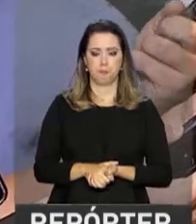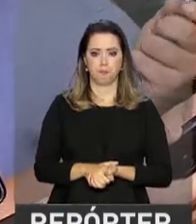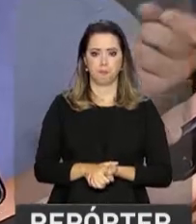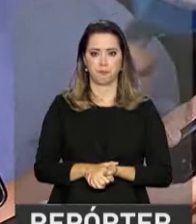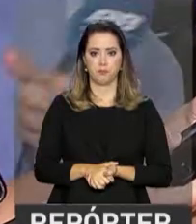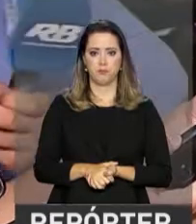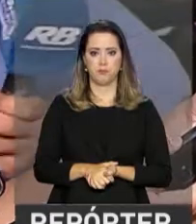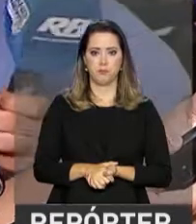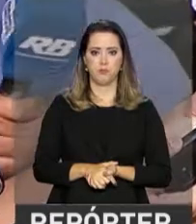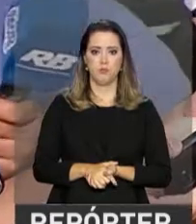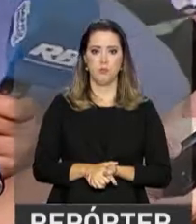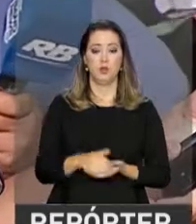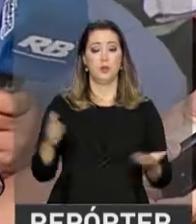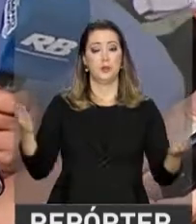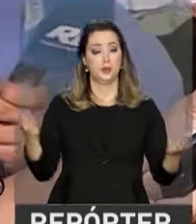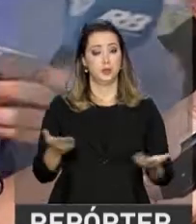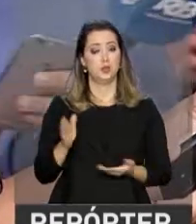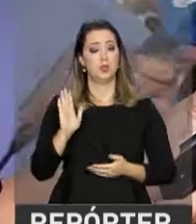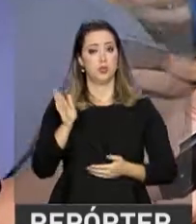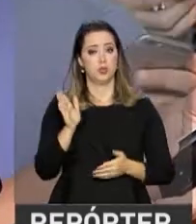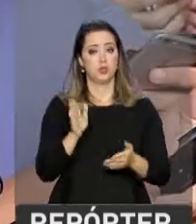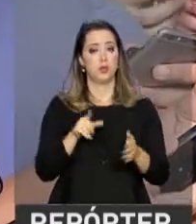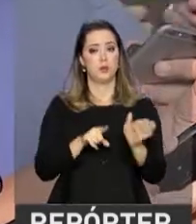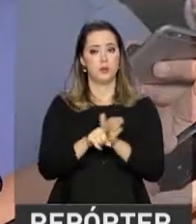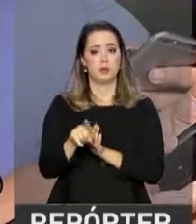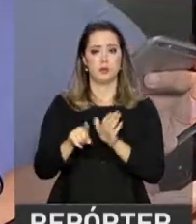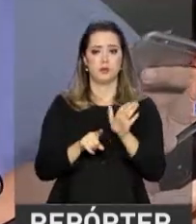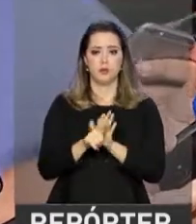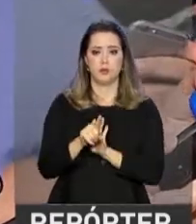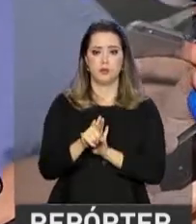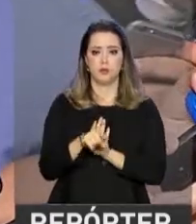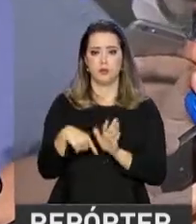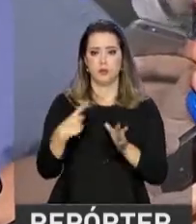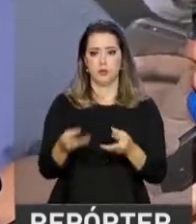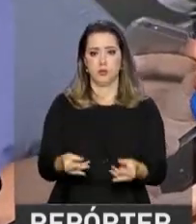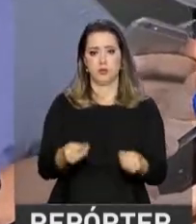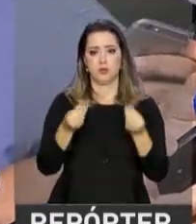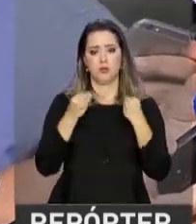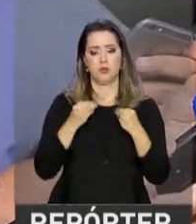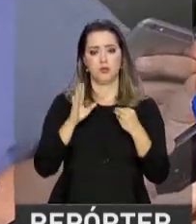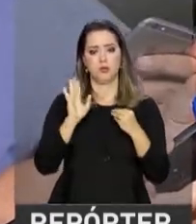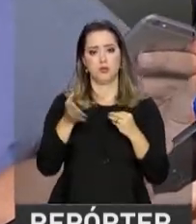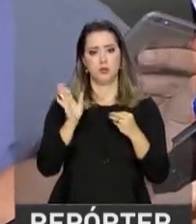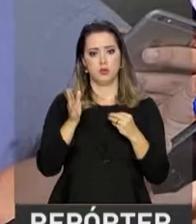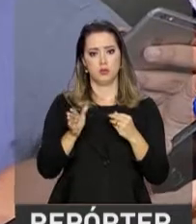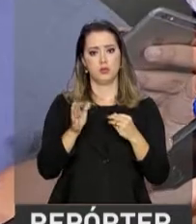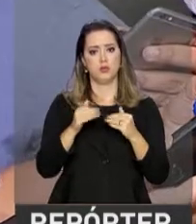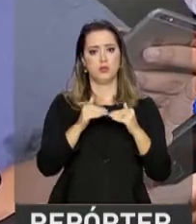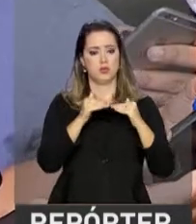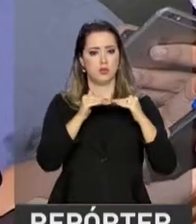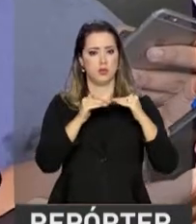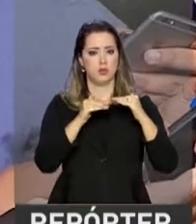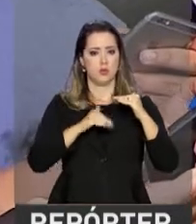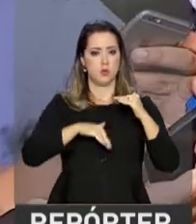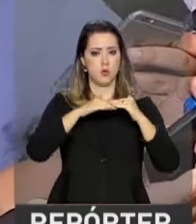Nós já temos, nesse momento, pesquisas que nos garantem que já é abaixo de